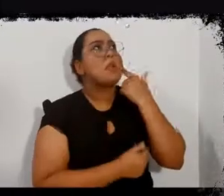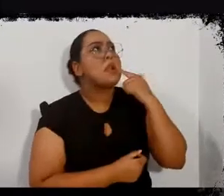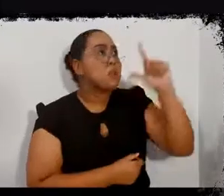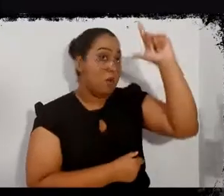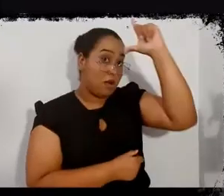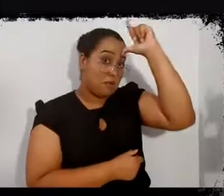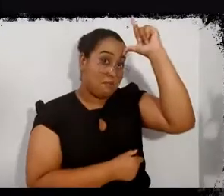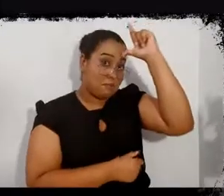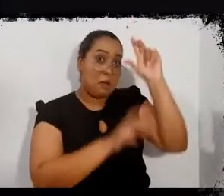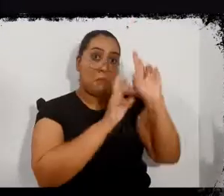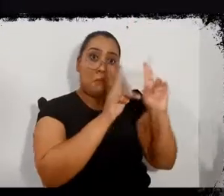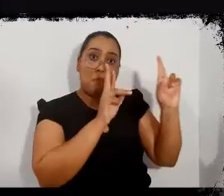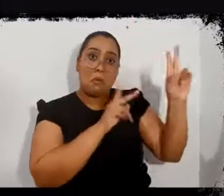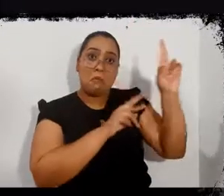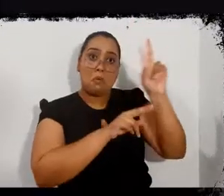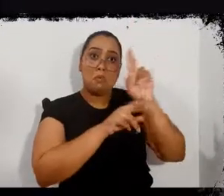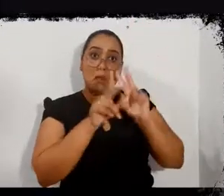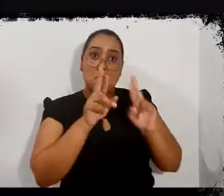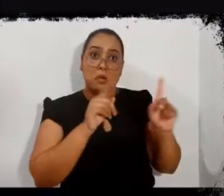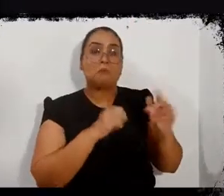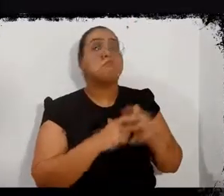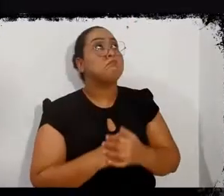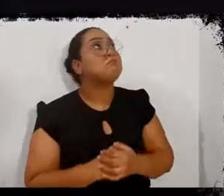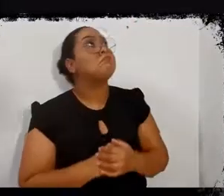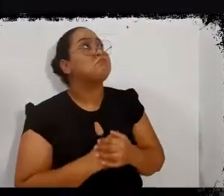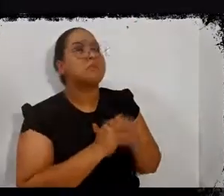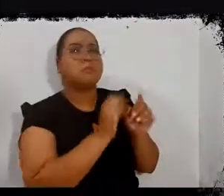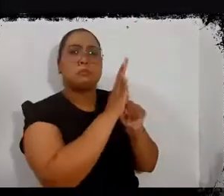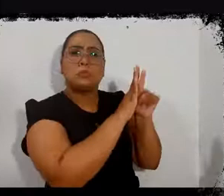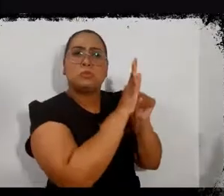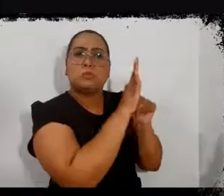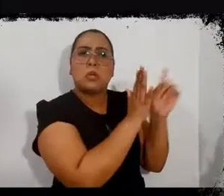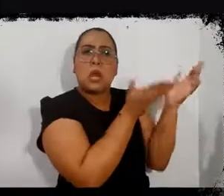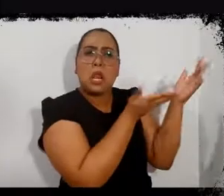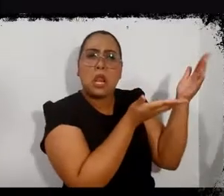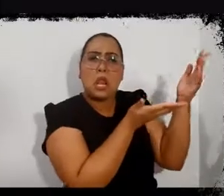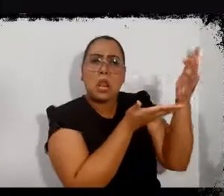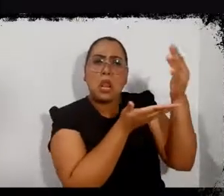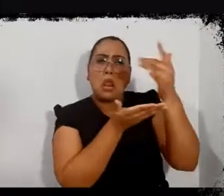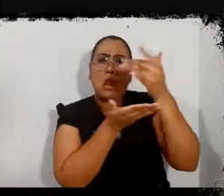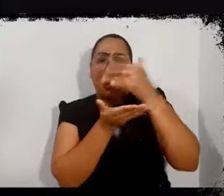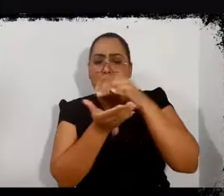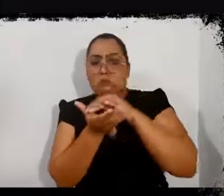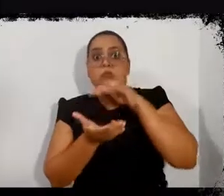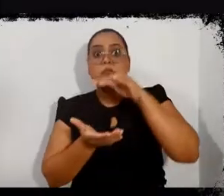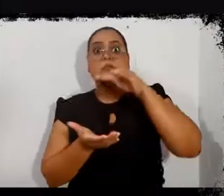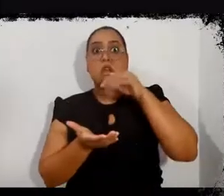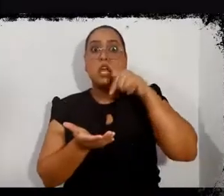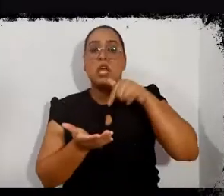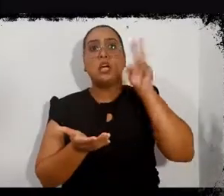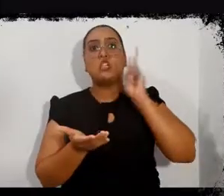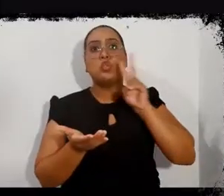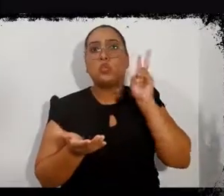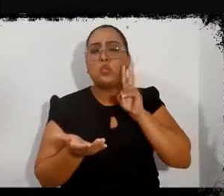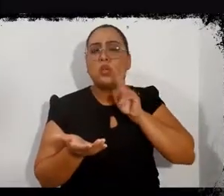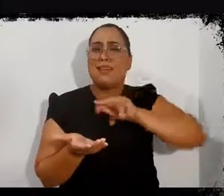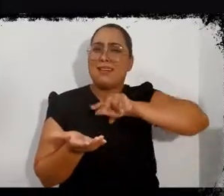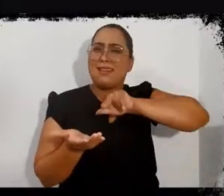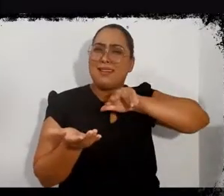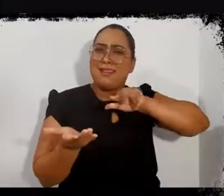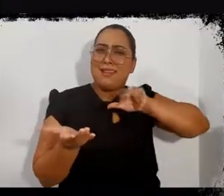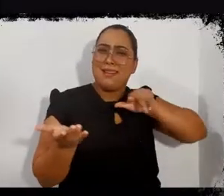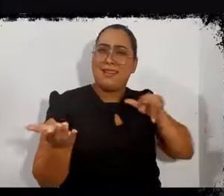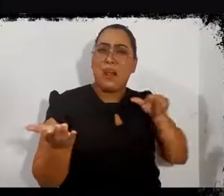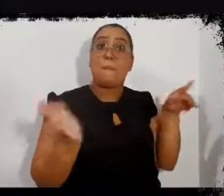e fizeram, em suas pesquisas, uma grande coletânea de histórias de tradição